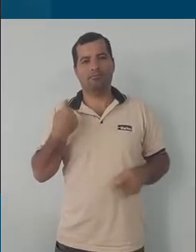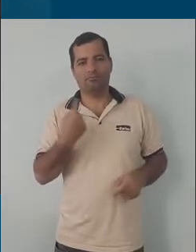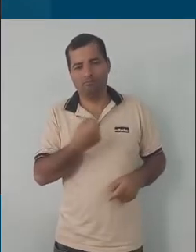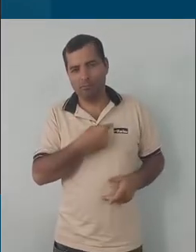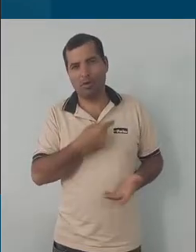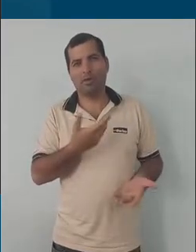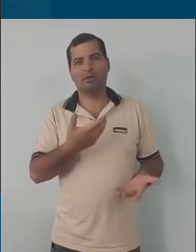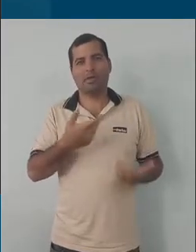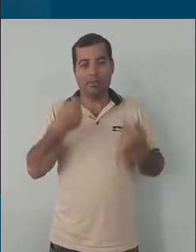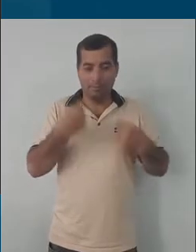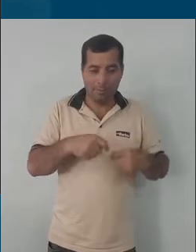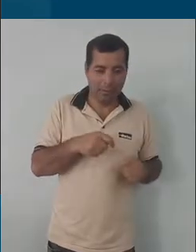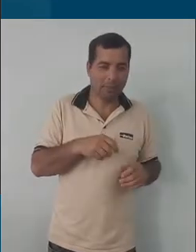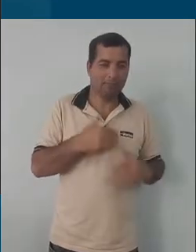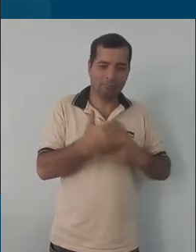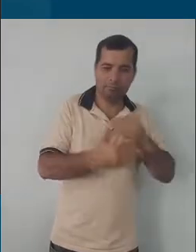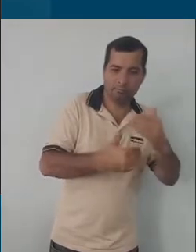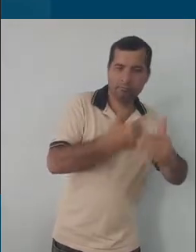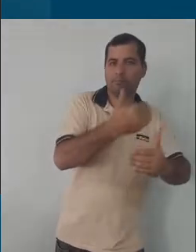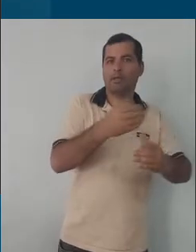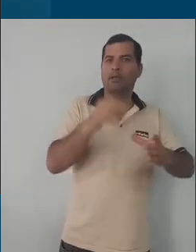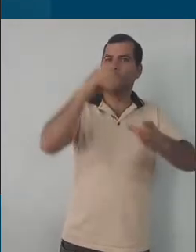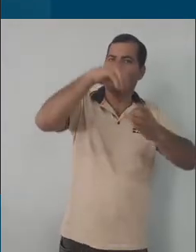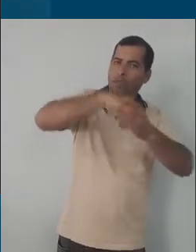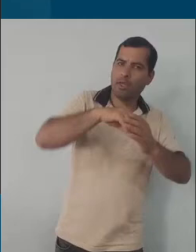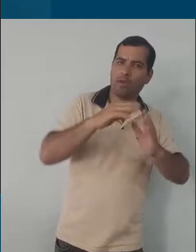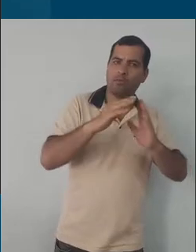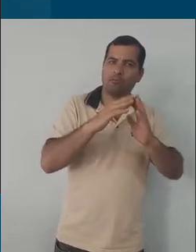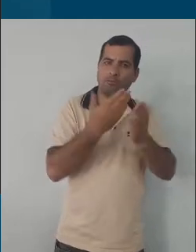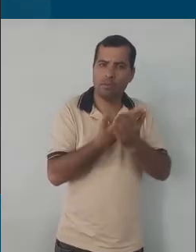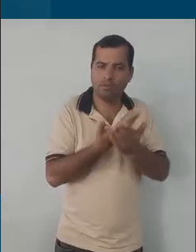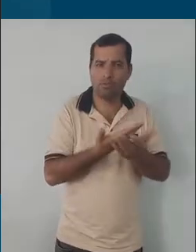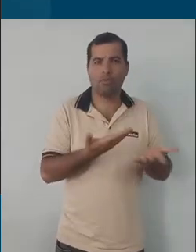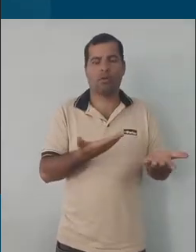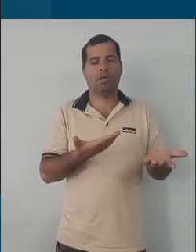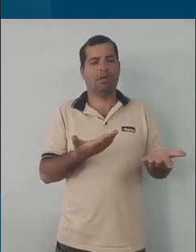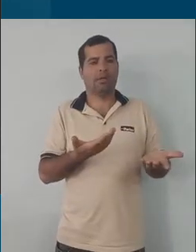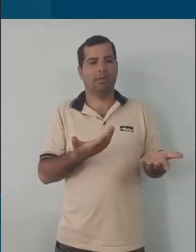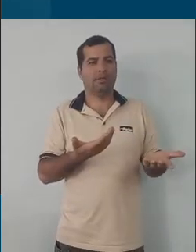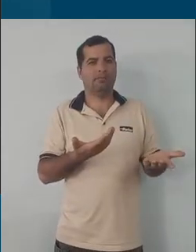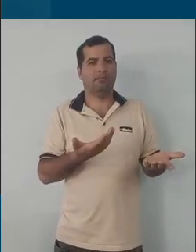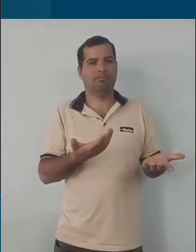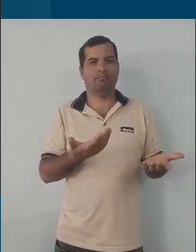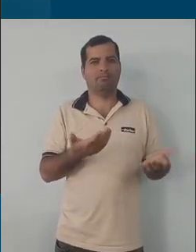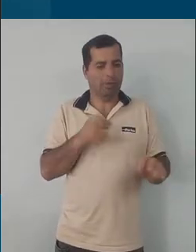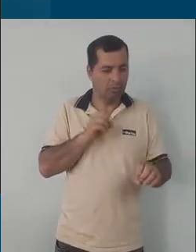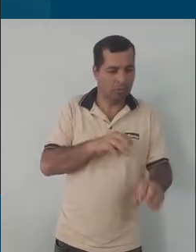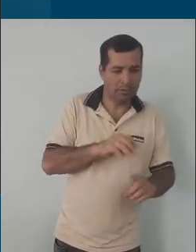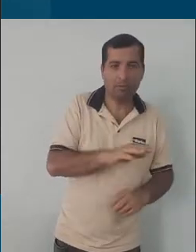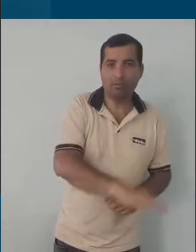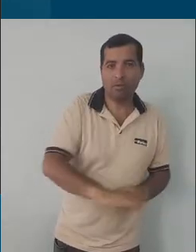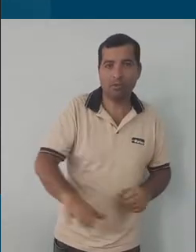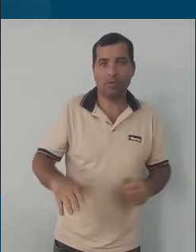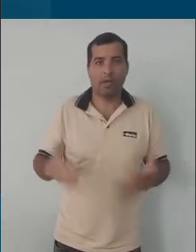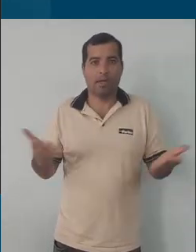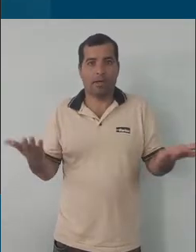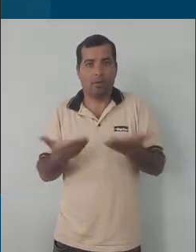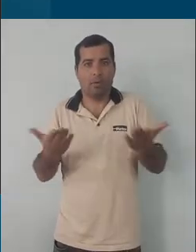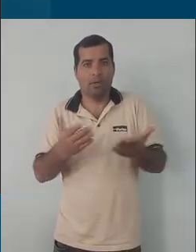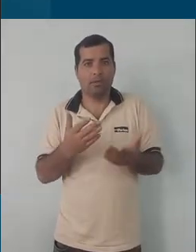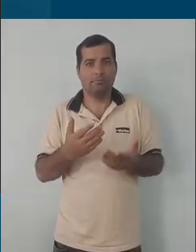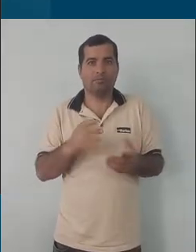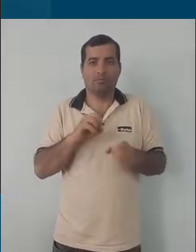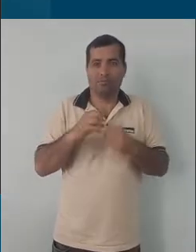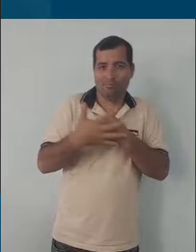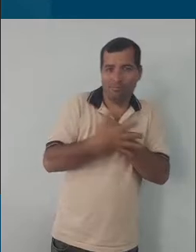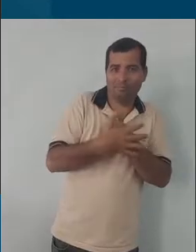no ambiente escolar, né, no ambiente institucional escolar, durante a educação infantil, nesses 2 últimos anos,